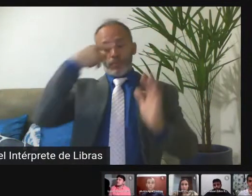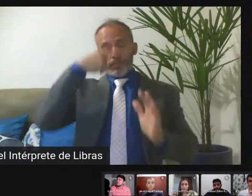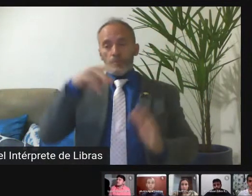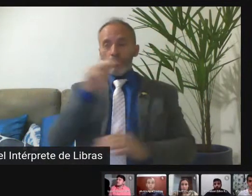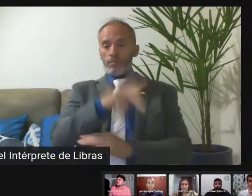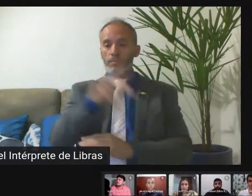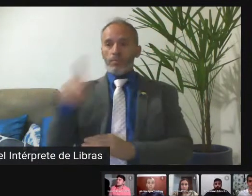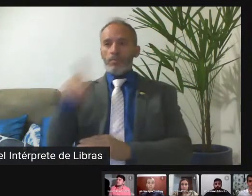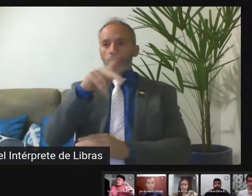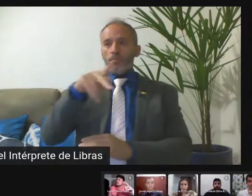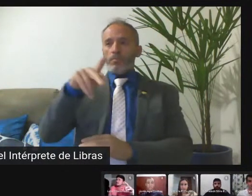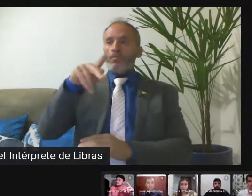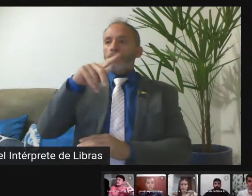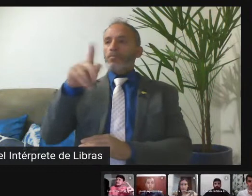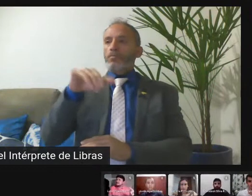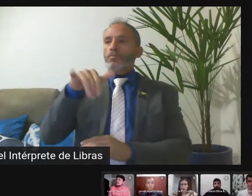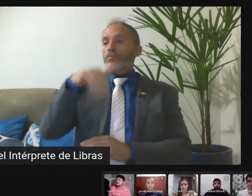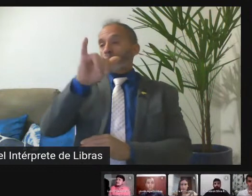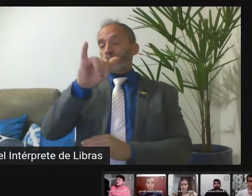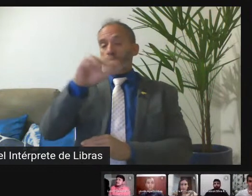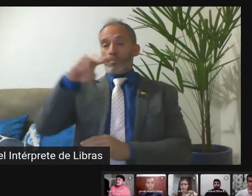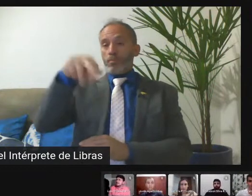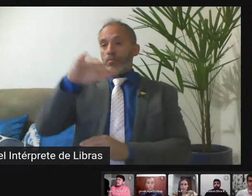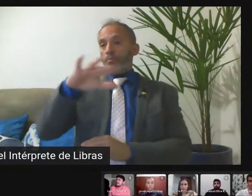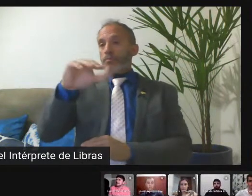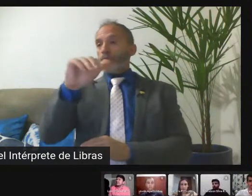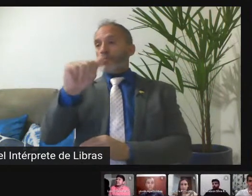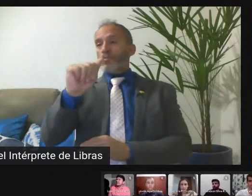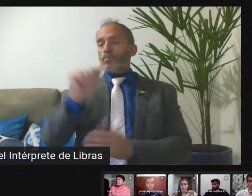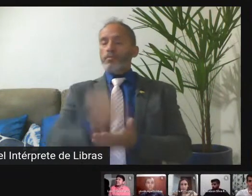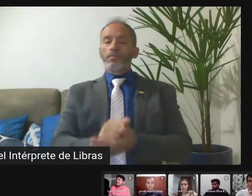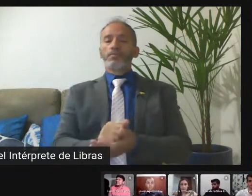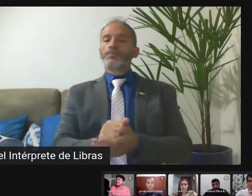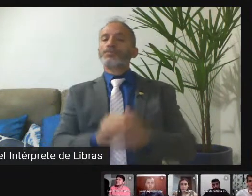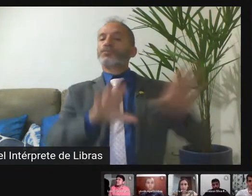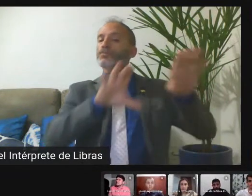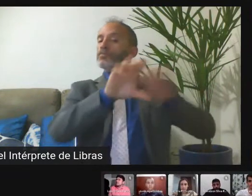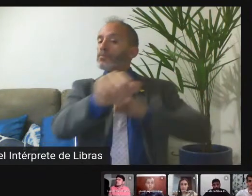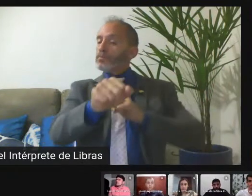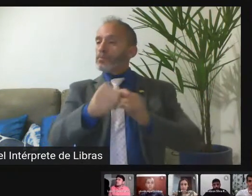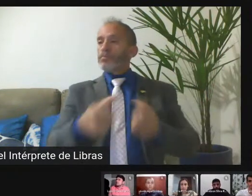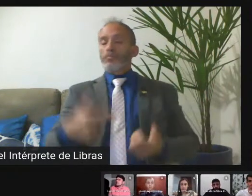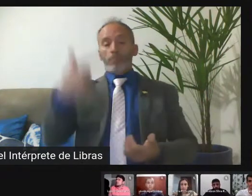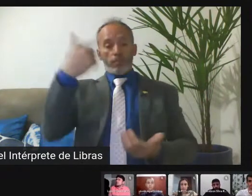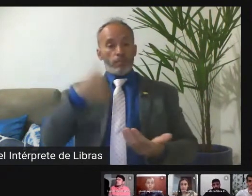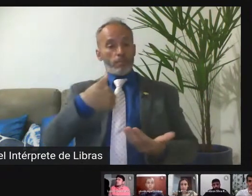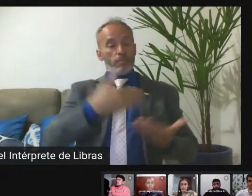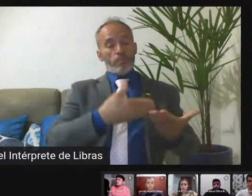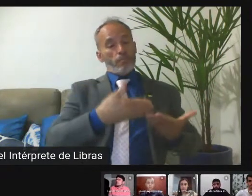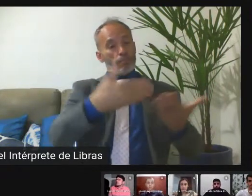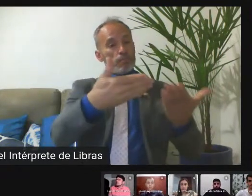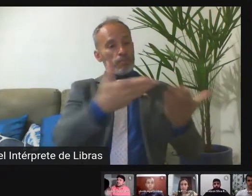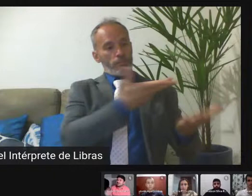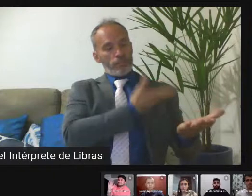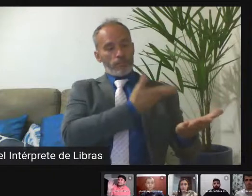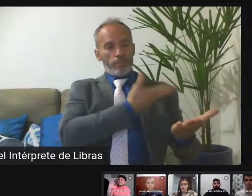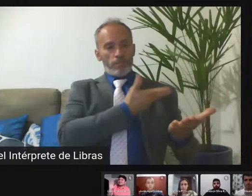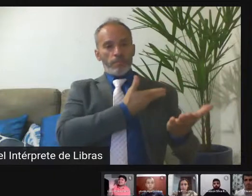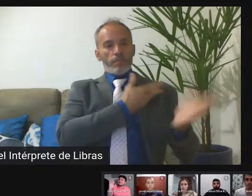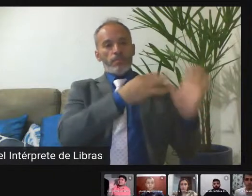professora Zuí Maria Magriotes, o grau, e convido os colegas